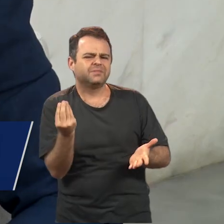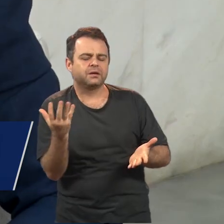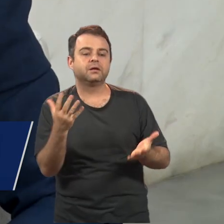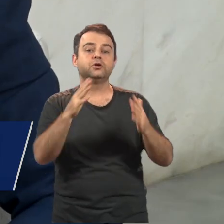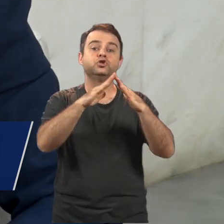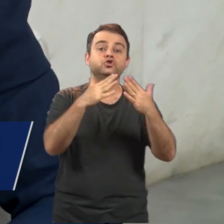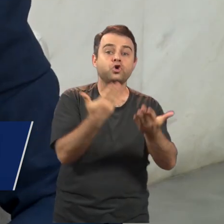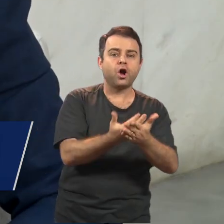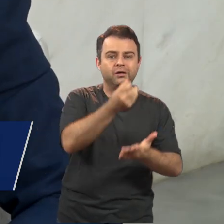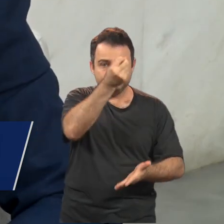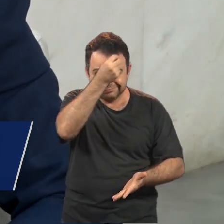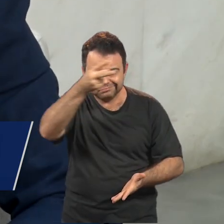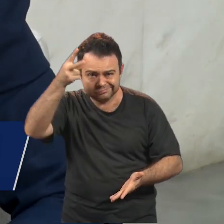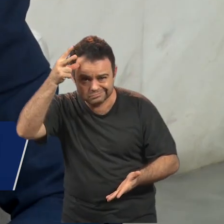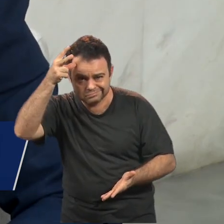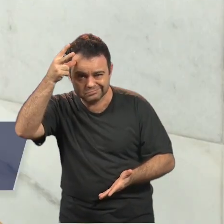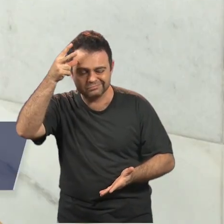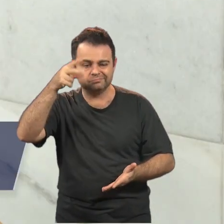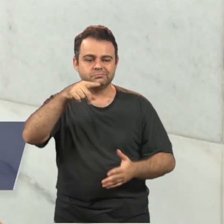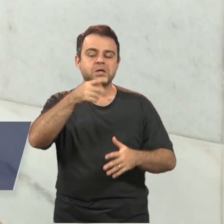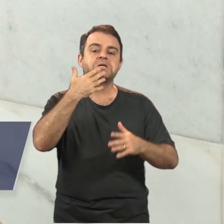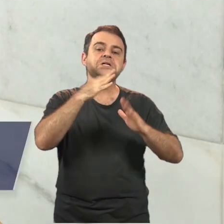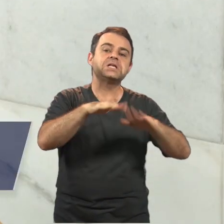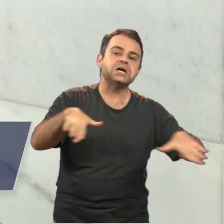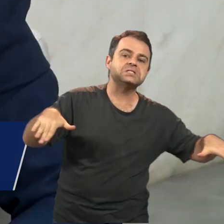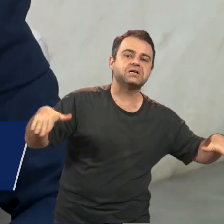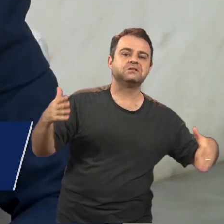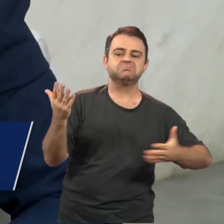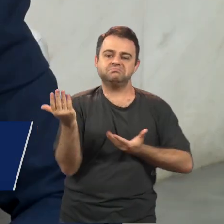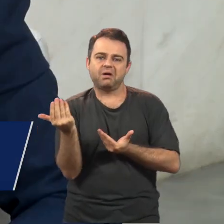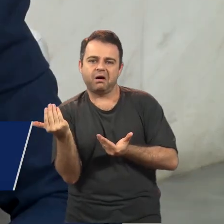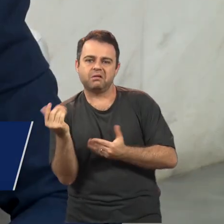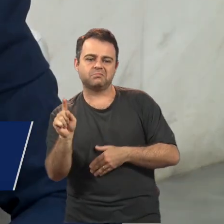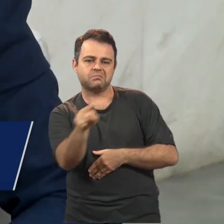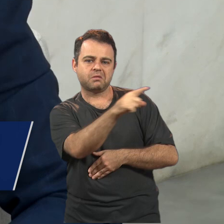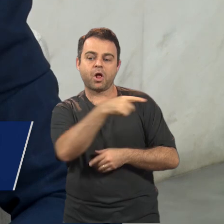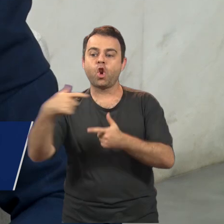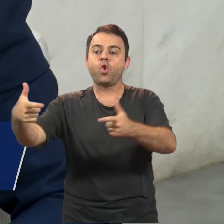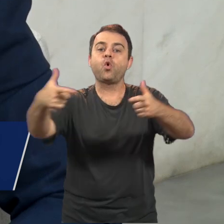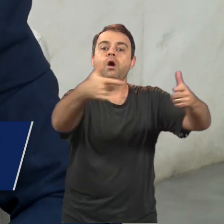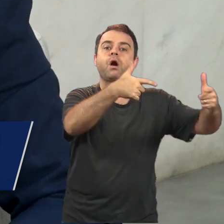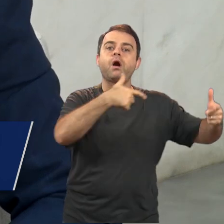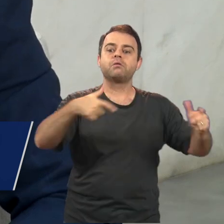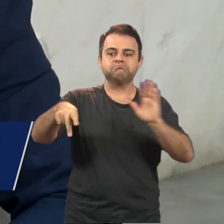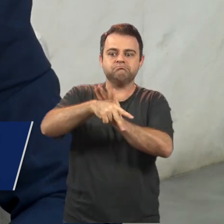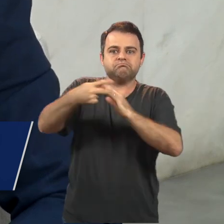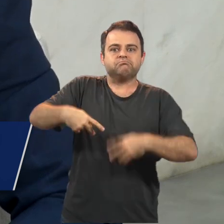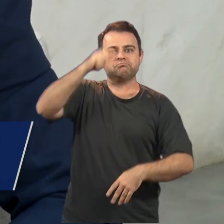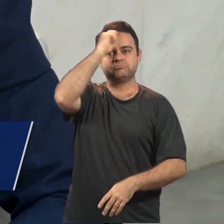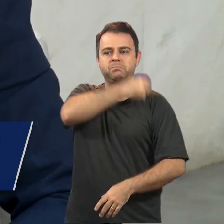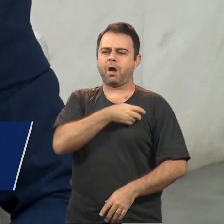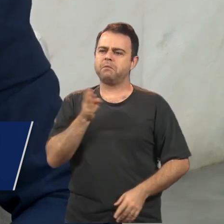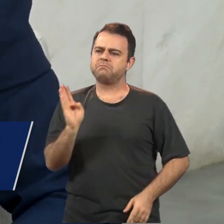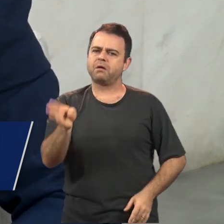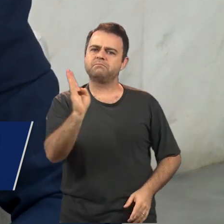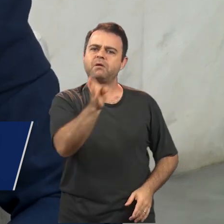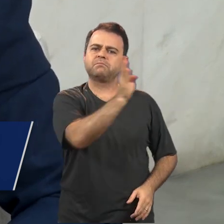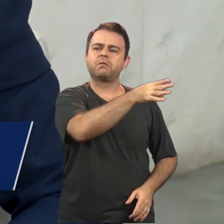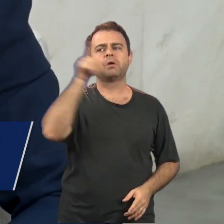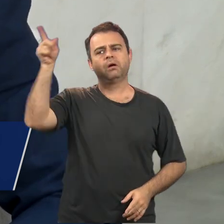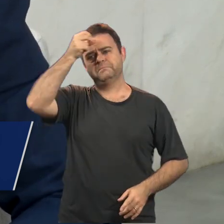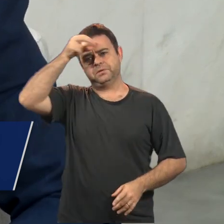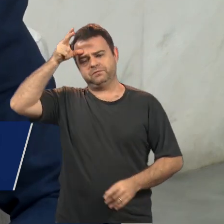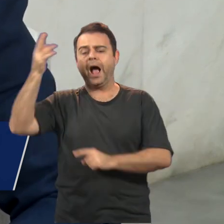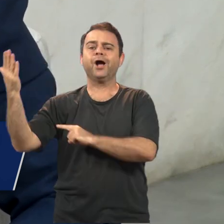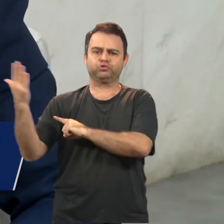ter acesso a esses locais. É claro que com o apoio do executivo, com parcerias, possam disponibilizar,